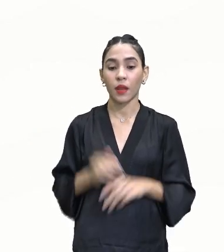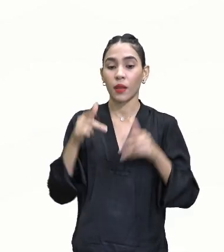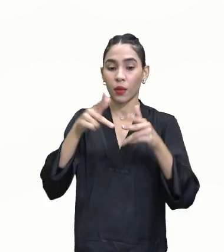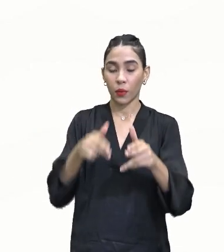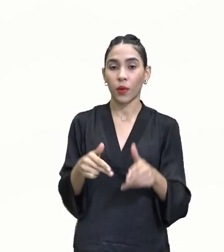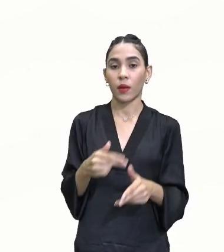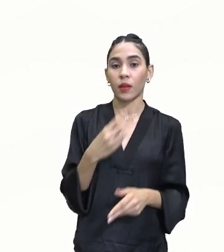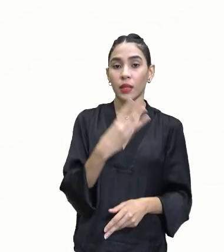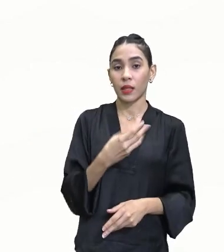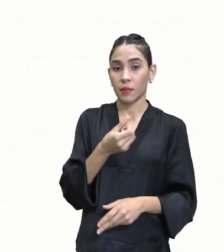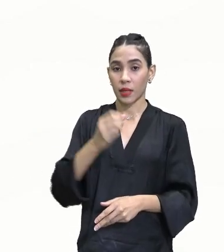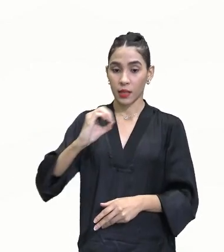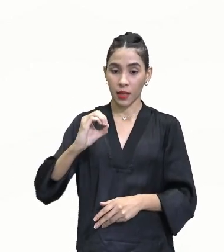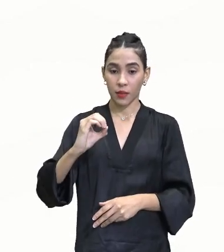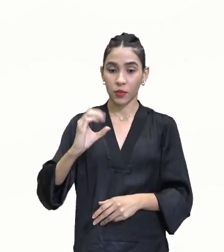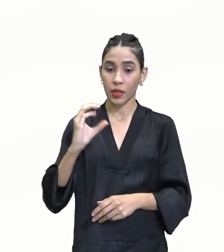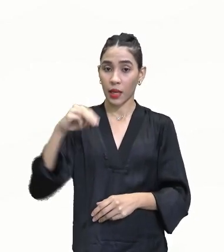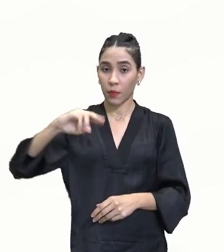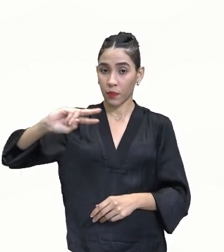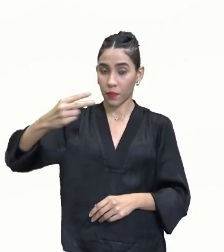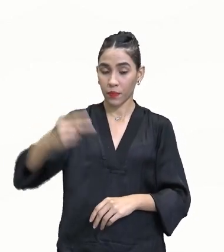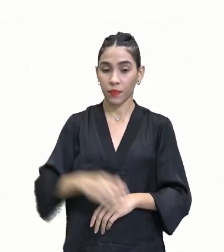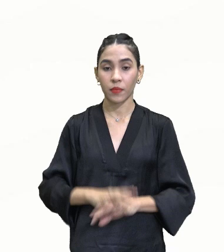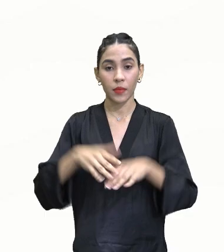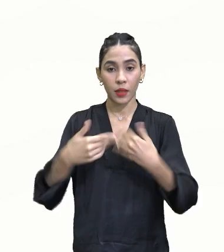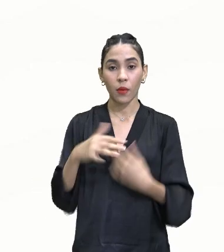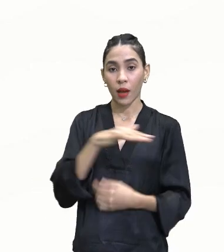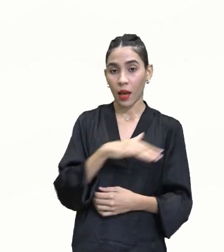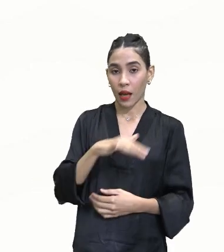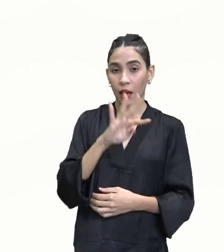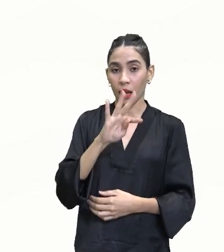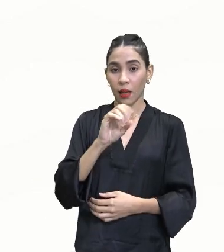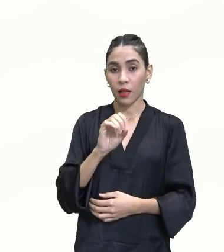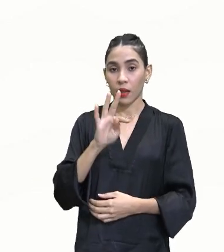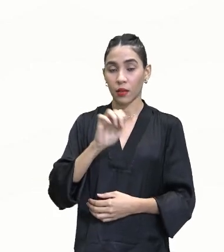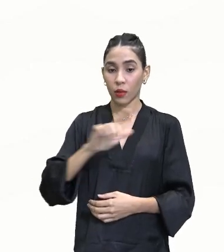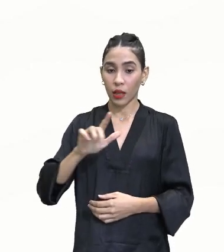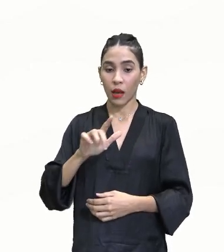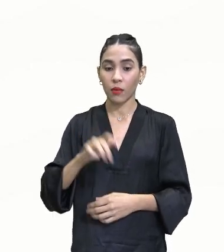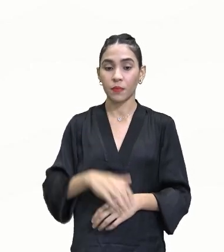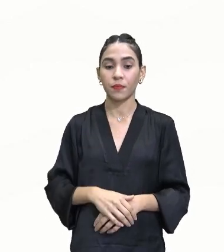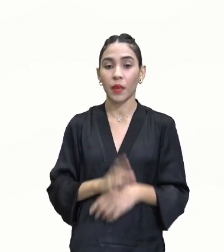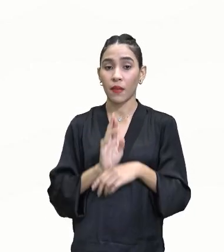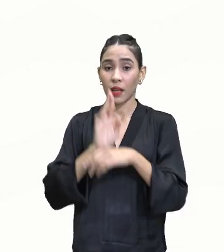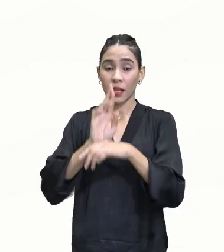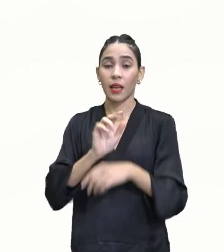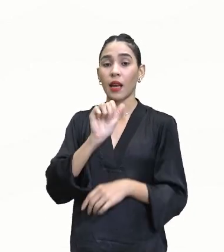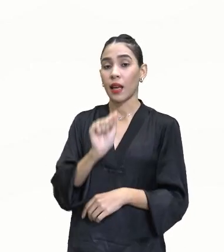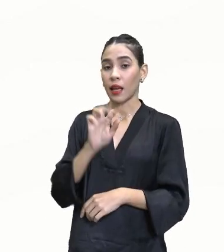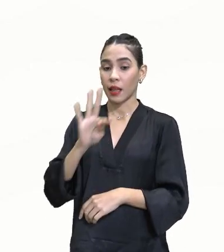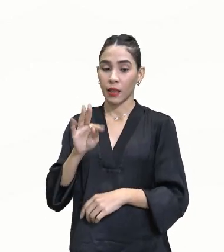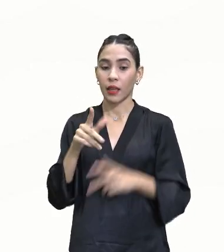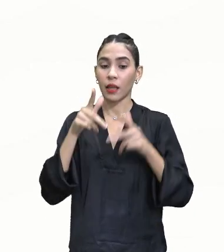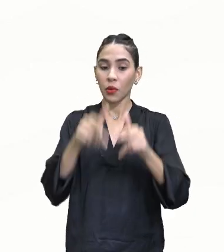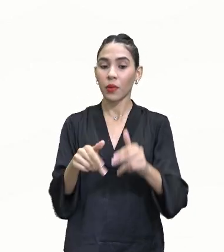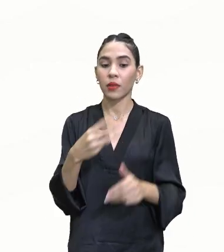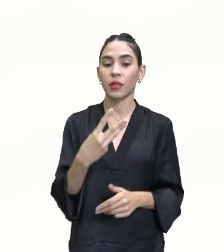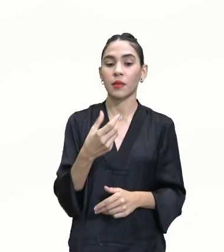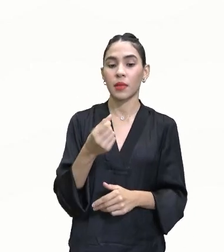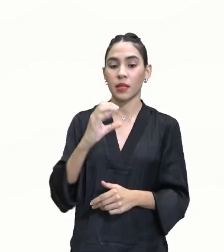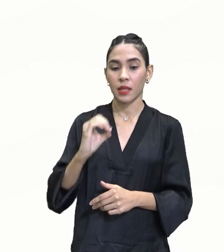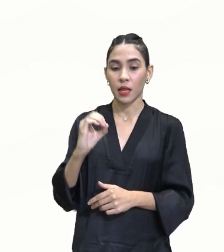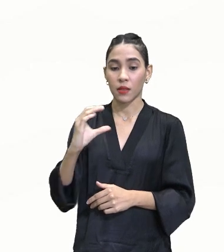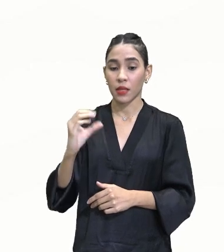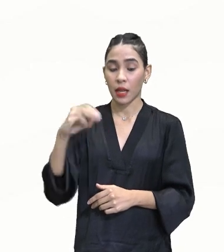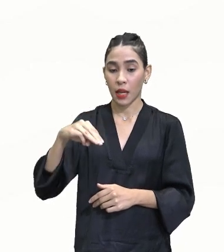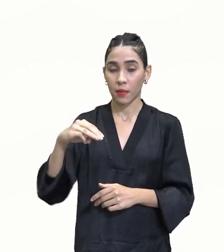a 360. Então, a área total, eu indico por AT, é igual a 360 centímetros quadrados, tá?